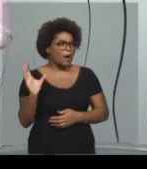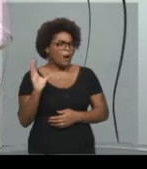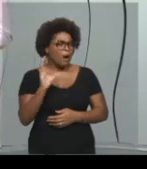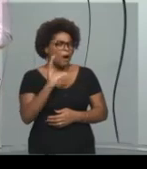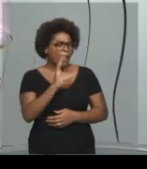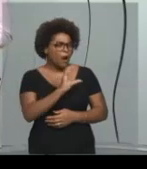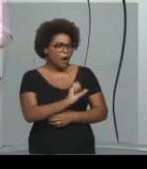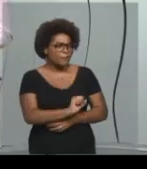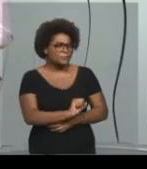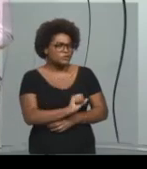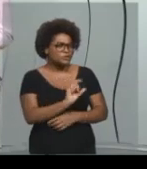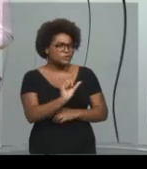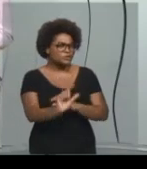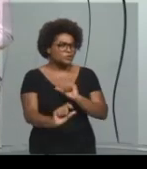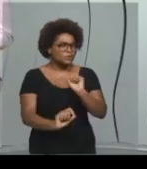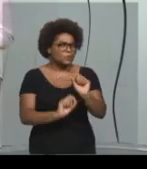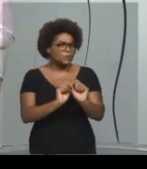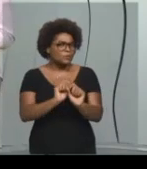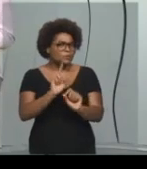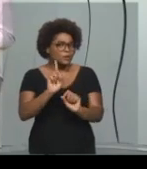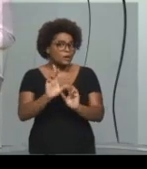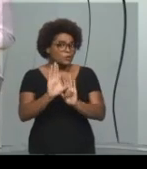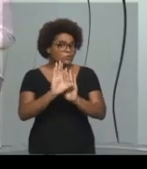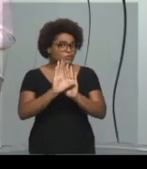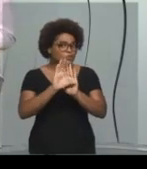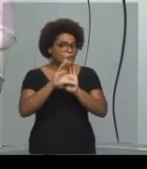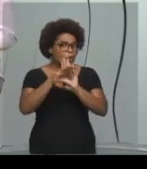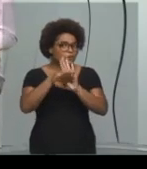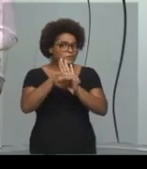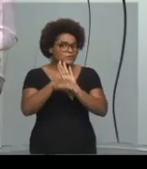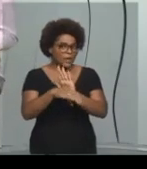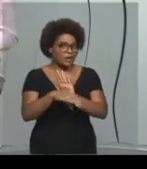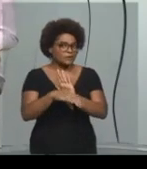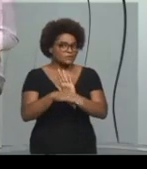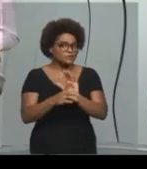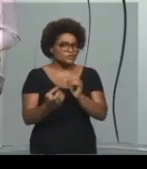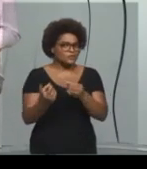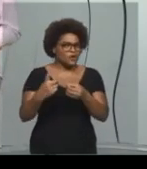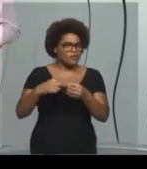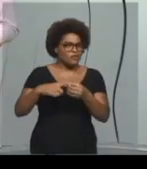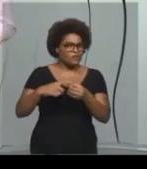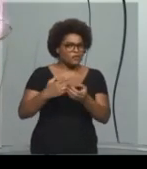voltar lá no início, na nossa